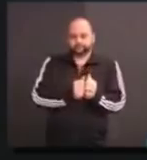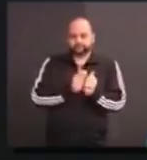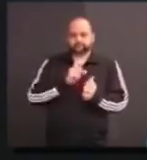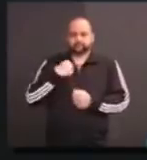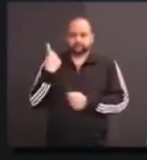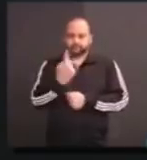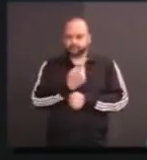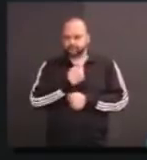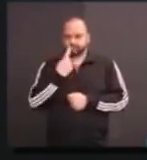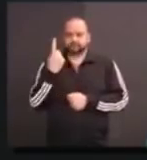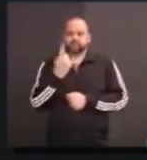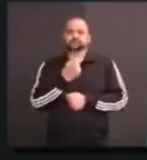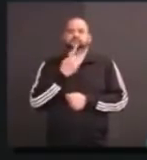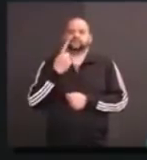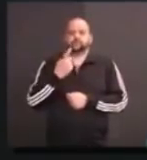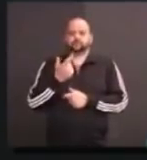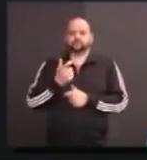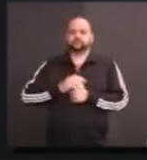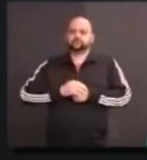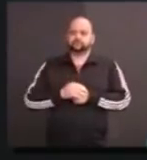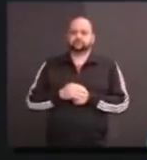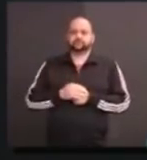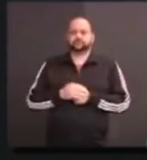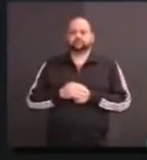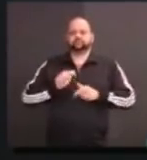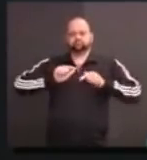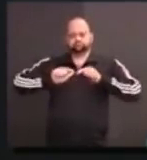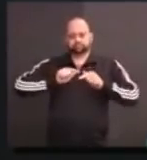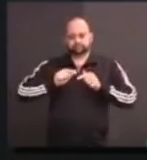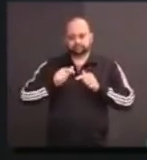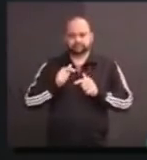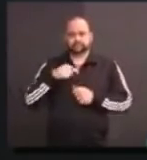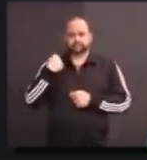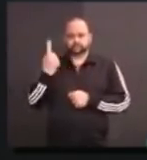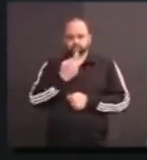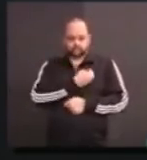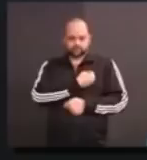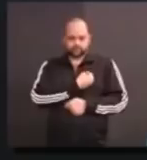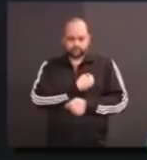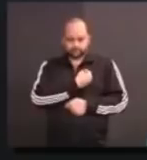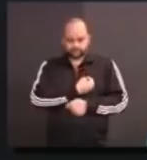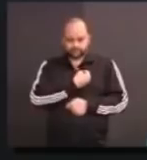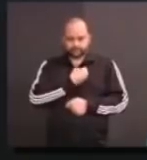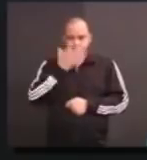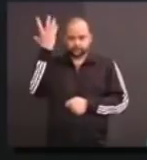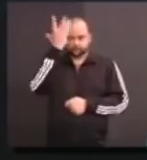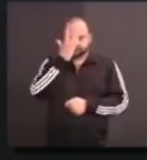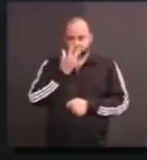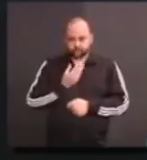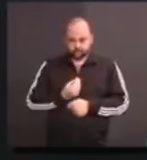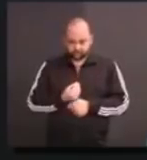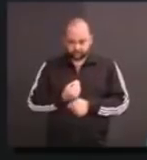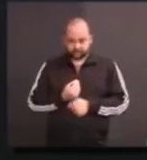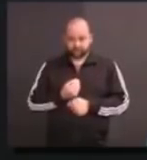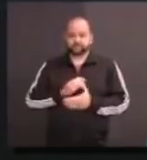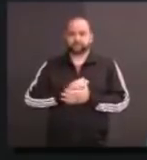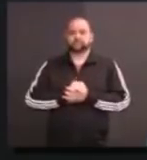nossas atividades, as atividades do Espiritismo